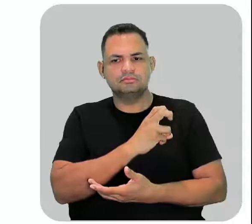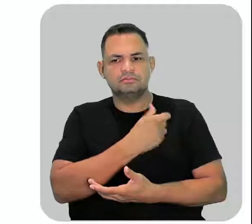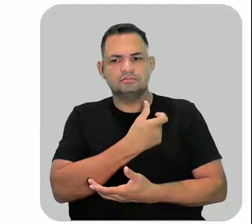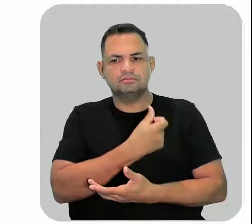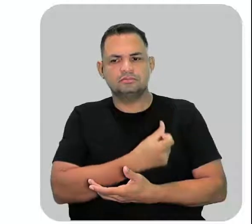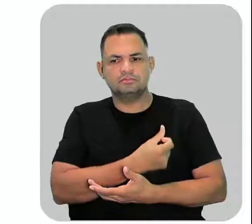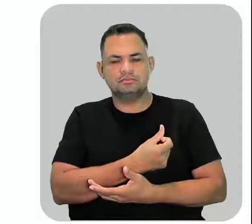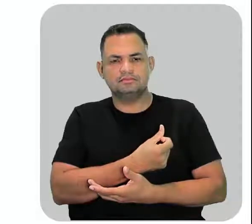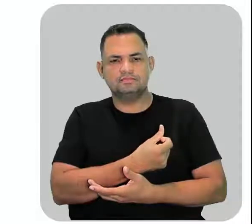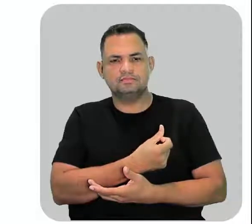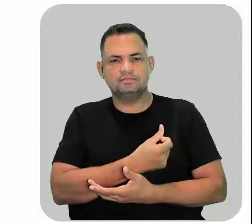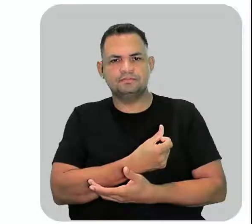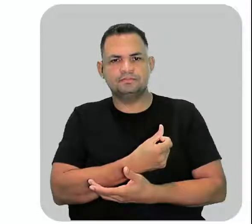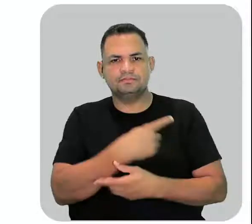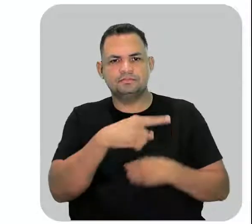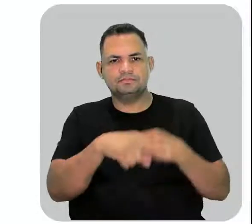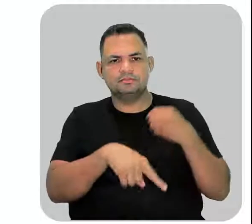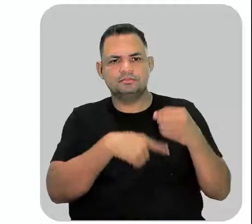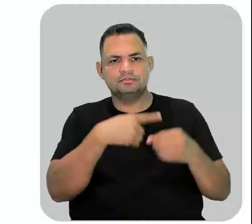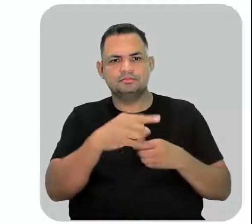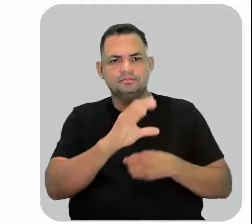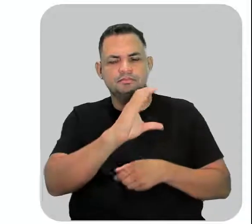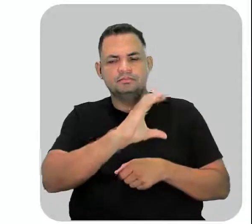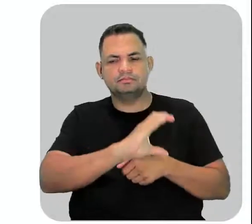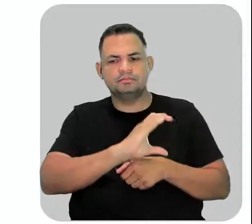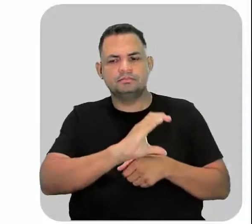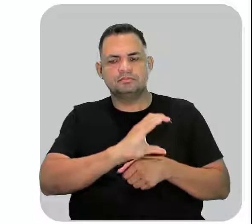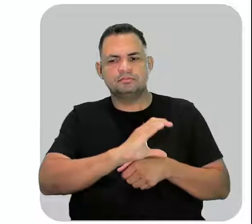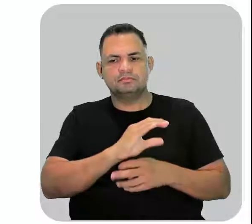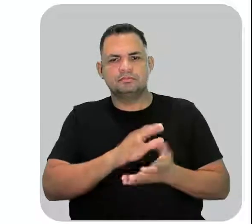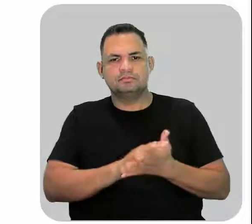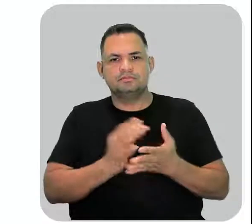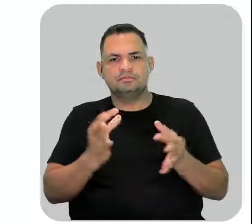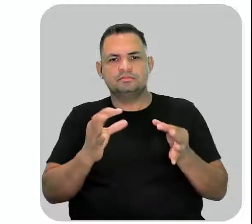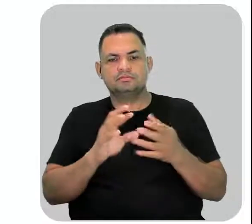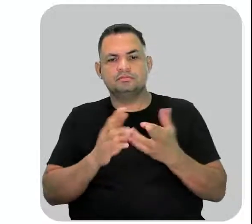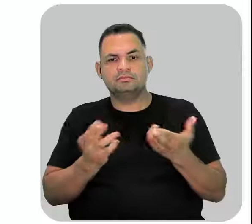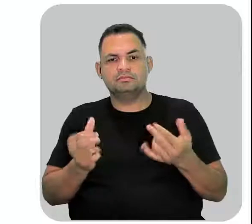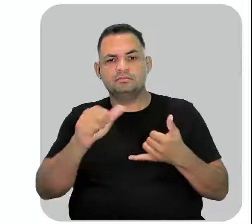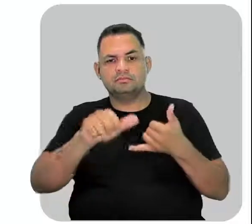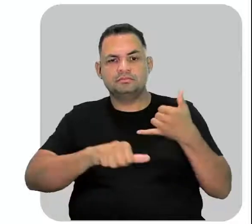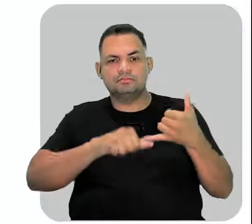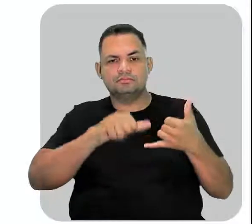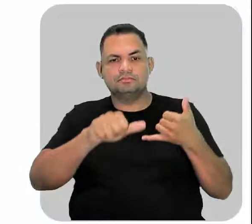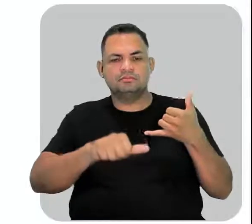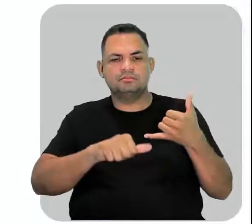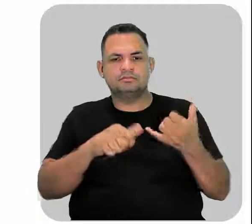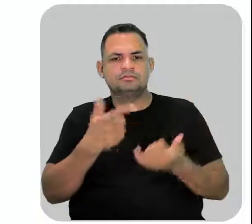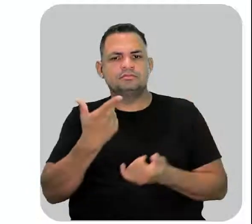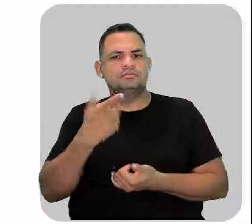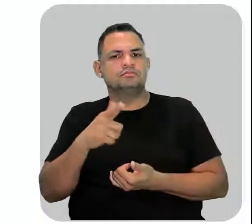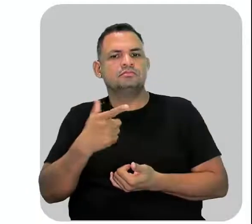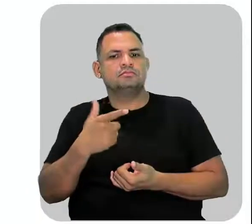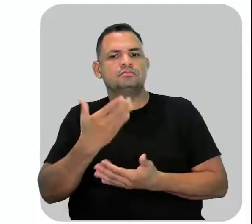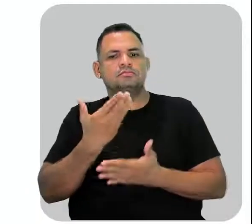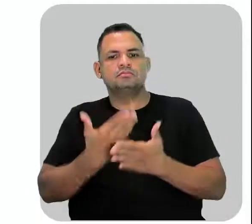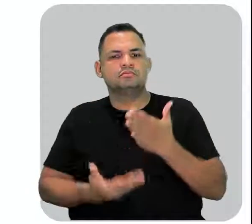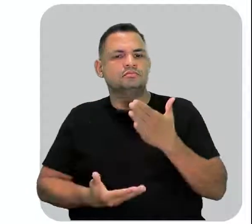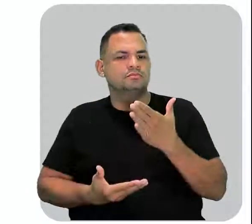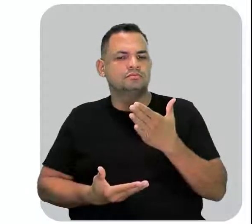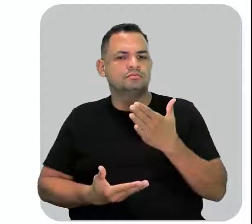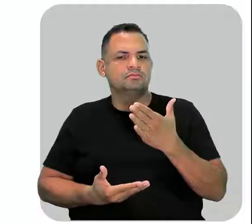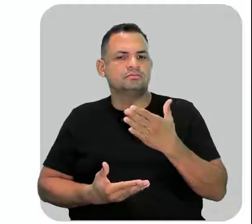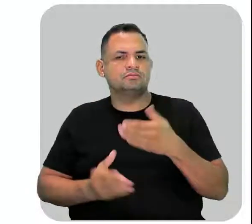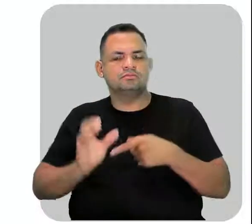5, 6 átomos de carbono. Nas reações com os alcenos, nós não temos perca de